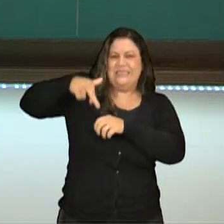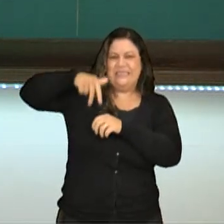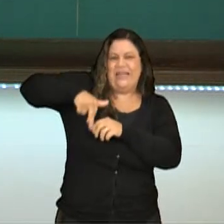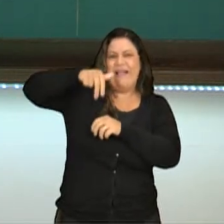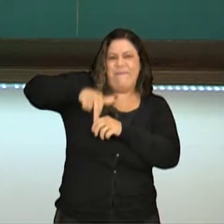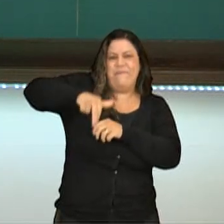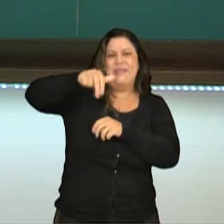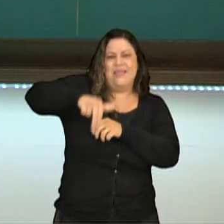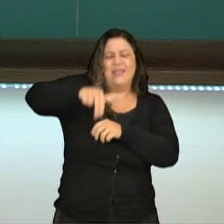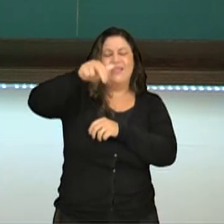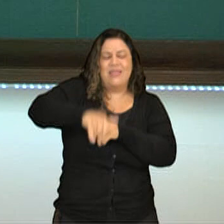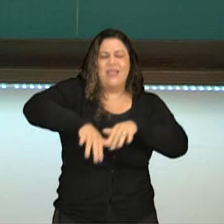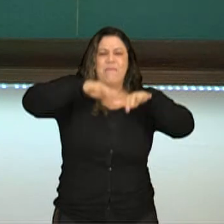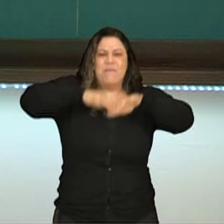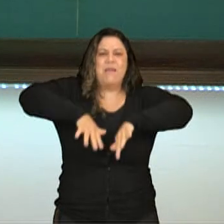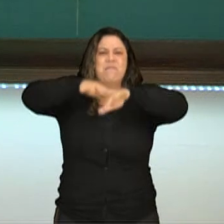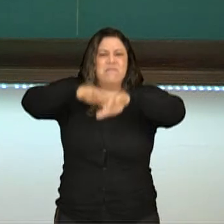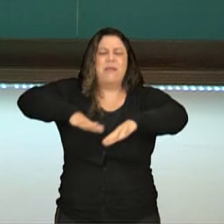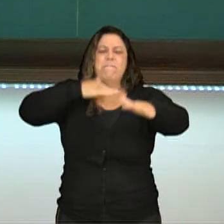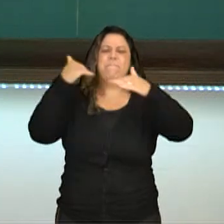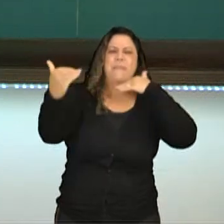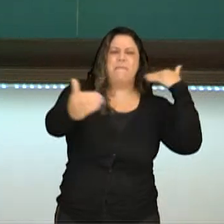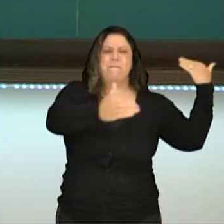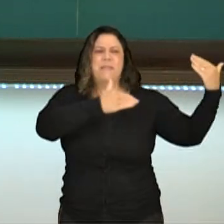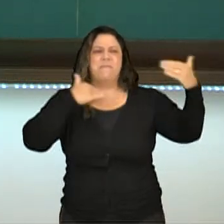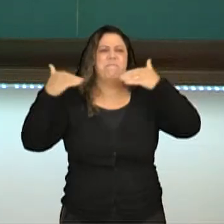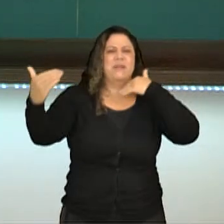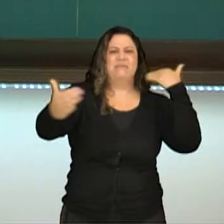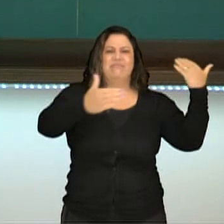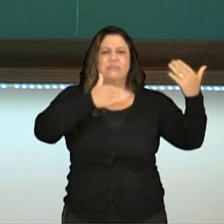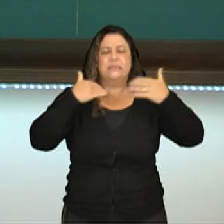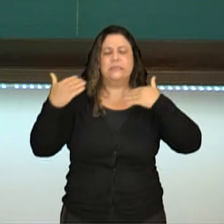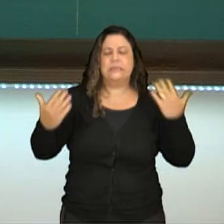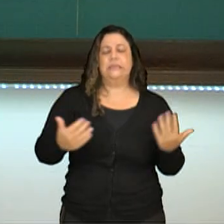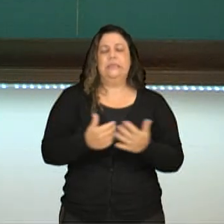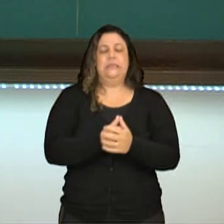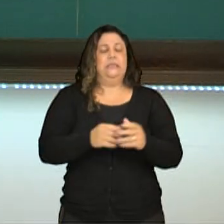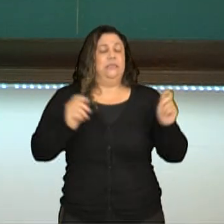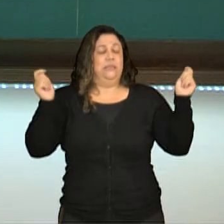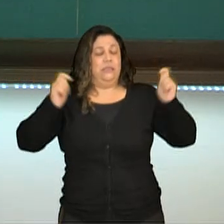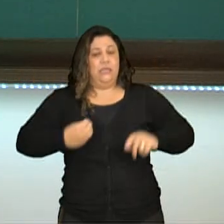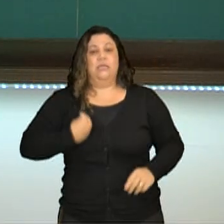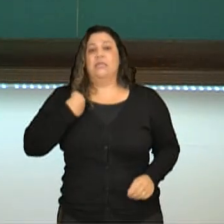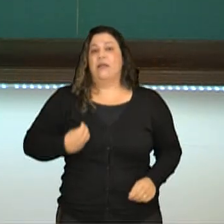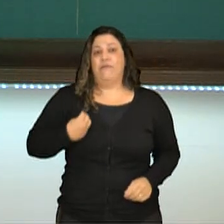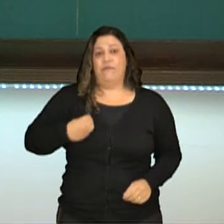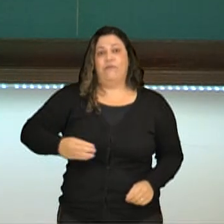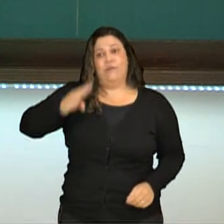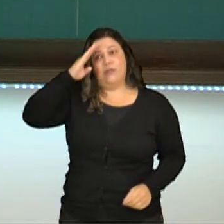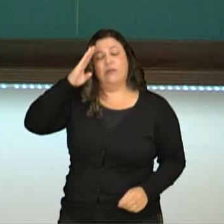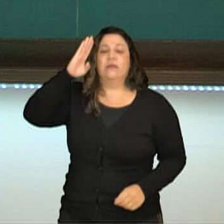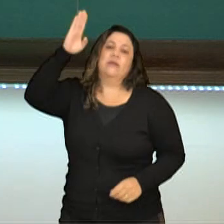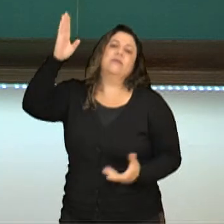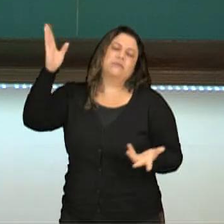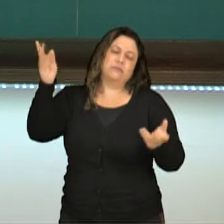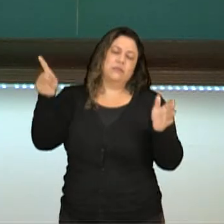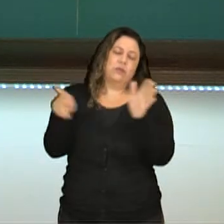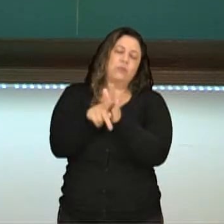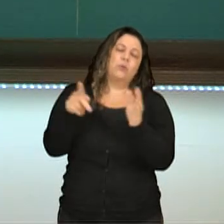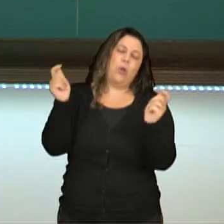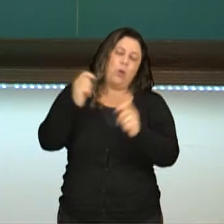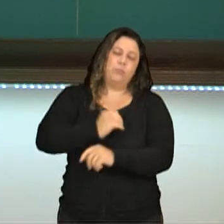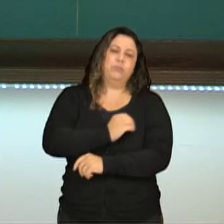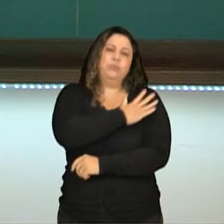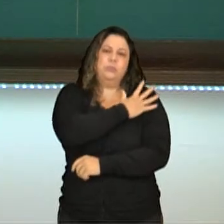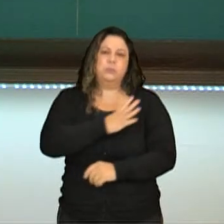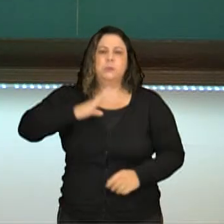tantos outros soldados mortos. O drama da vida para os soldados também é grande numa guerra. Então,